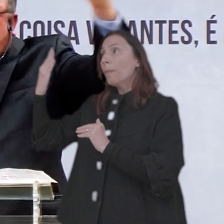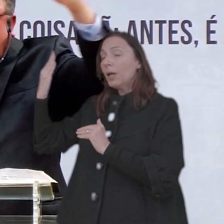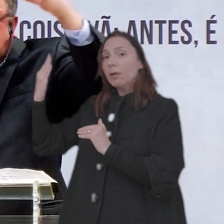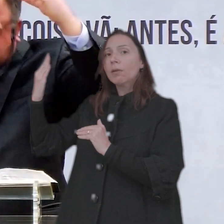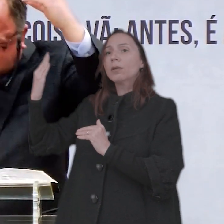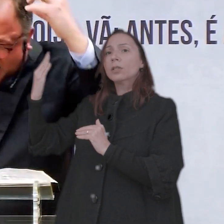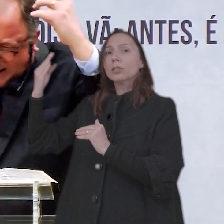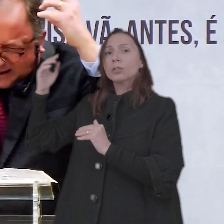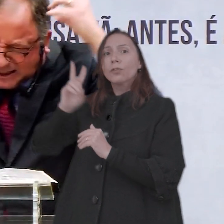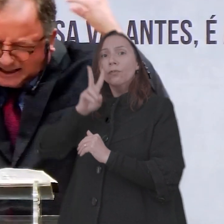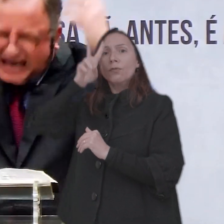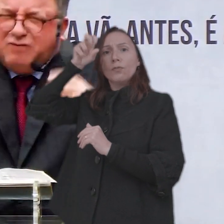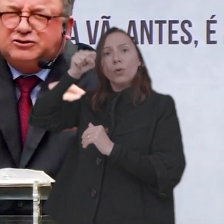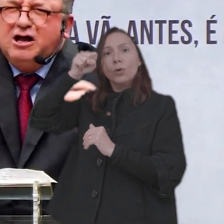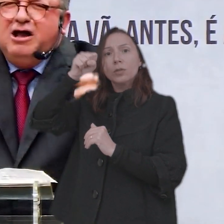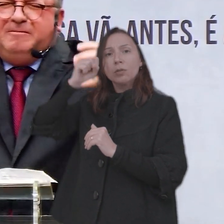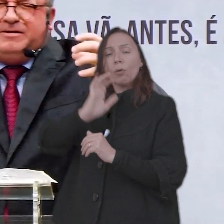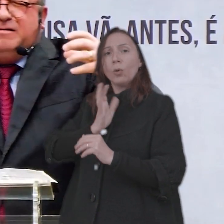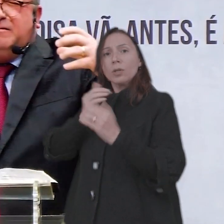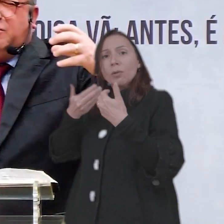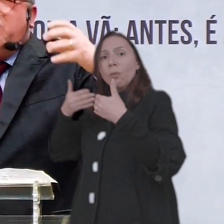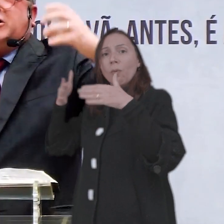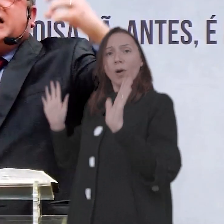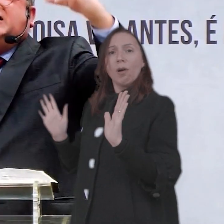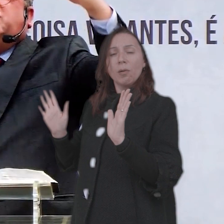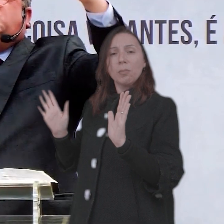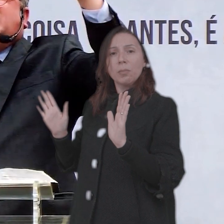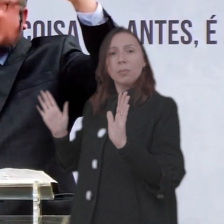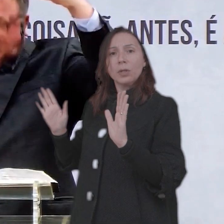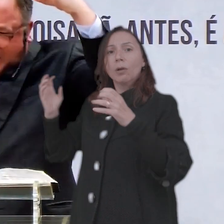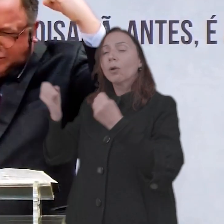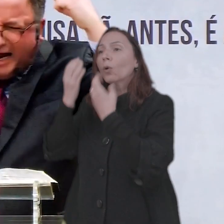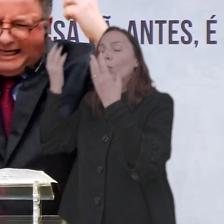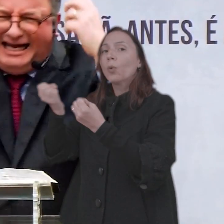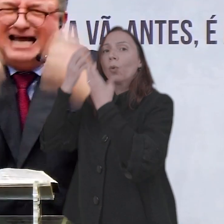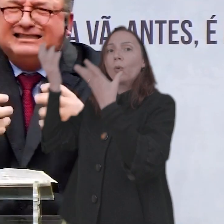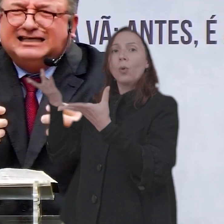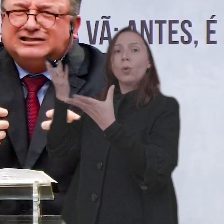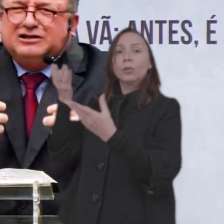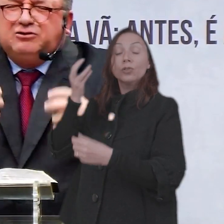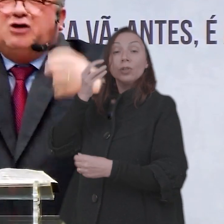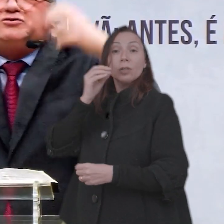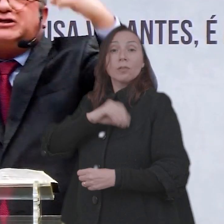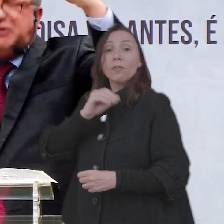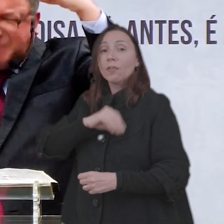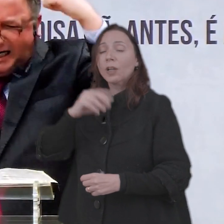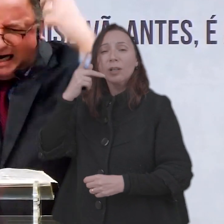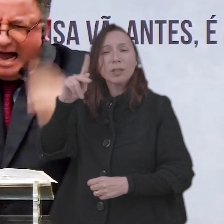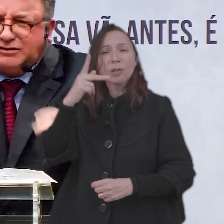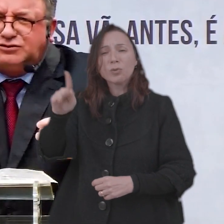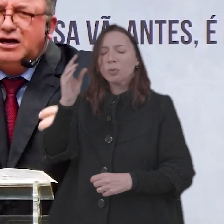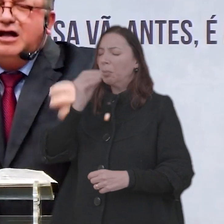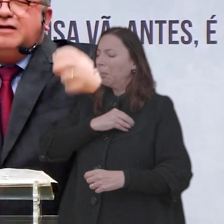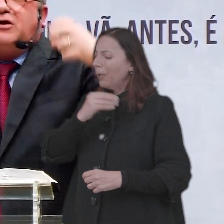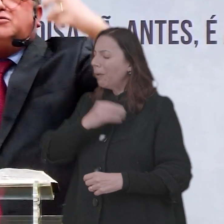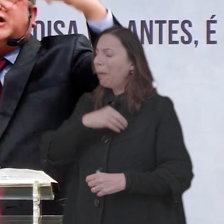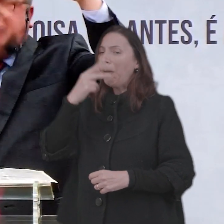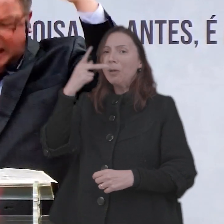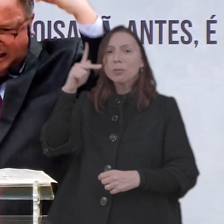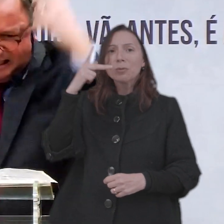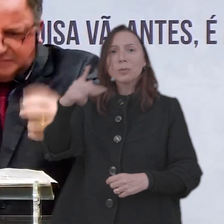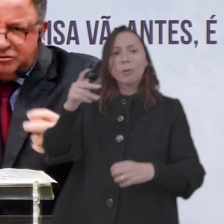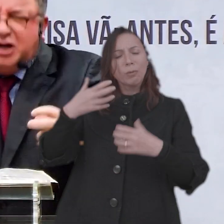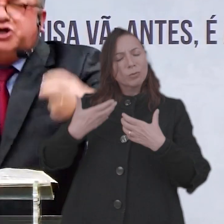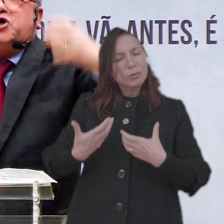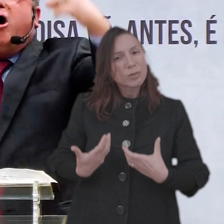Derrama o seu coração na presença de Deus. Conte a Deus todas as suas fraquezas, todos os seus pecados, todo o